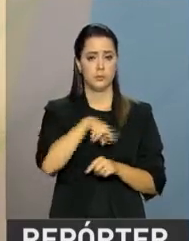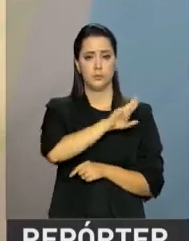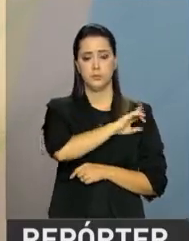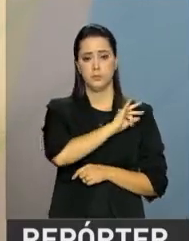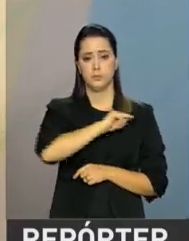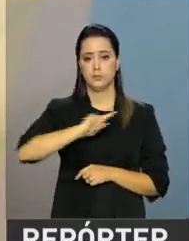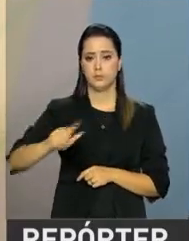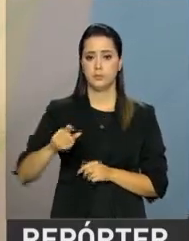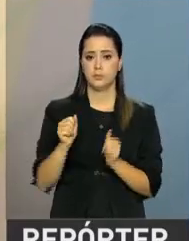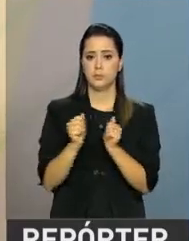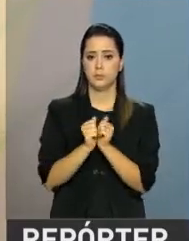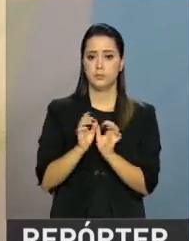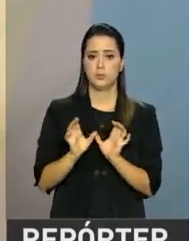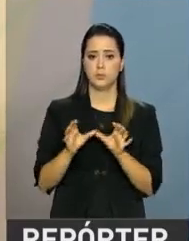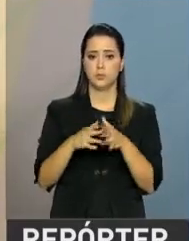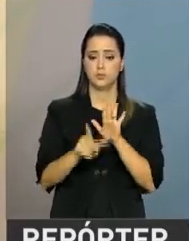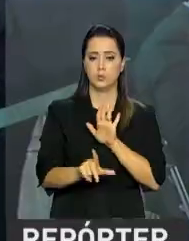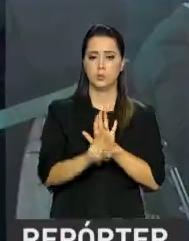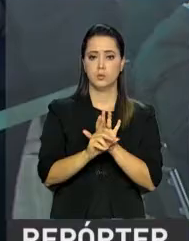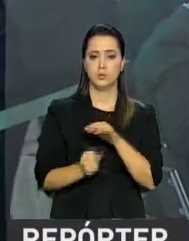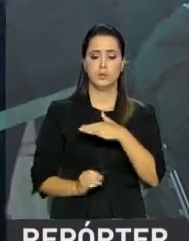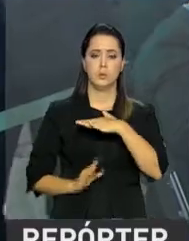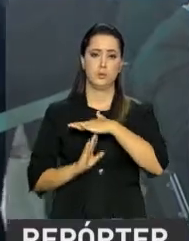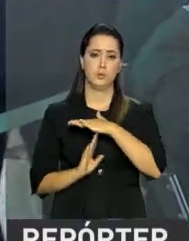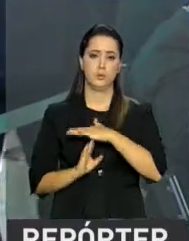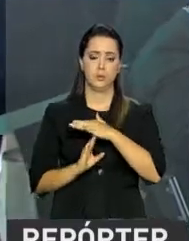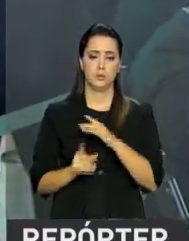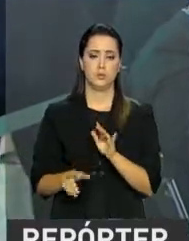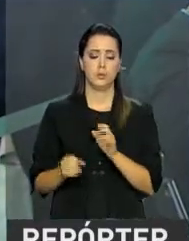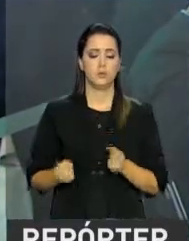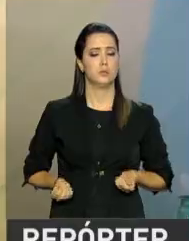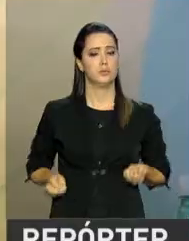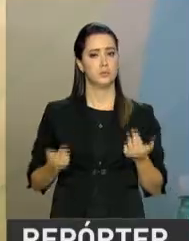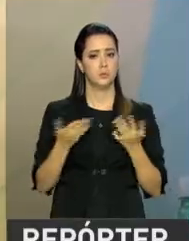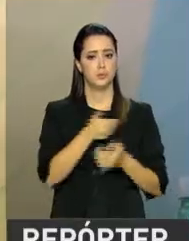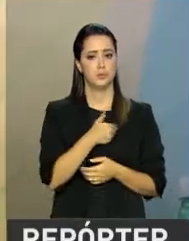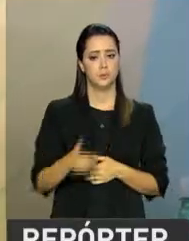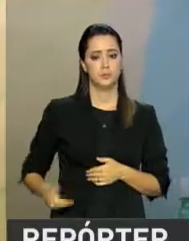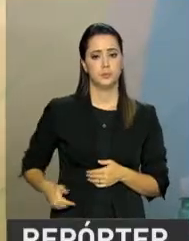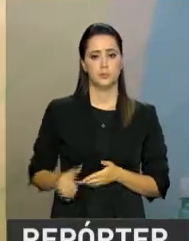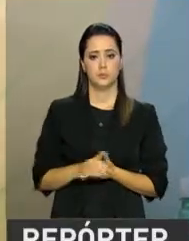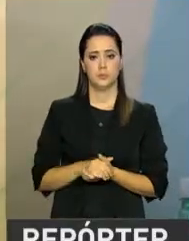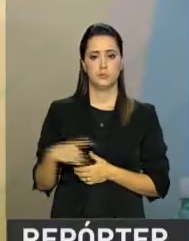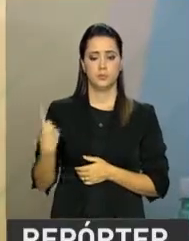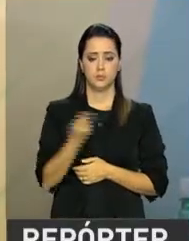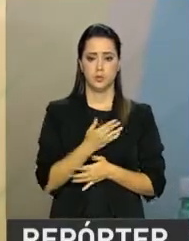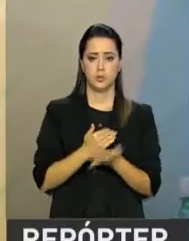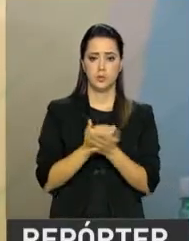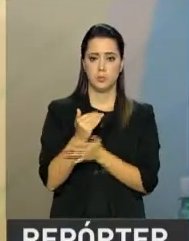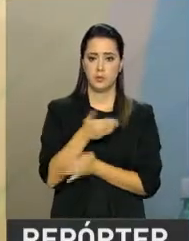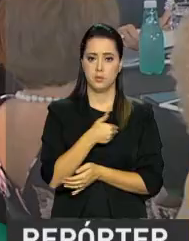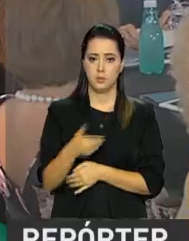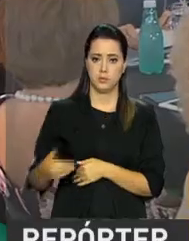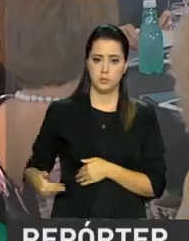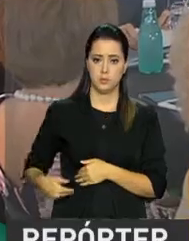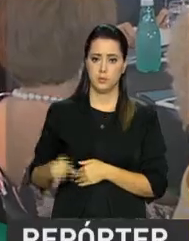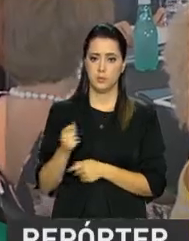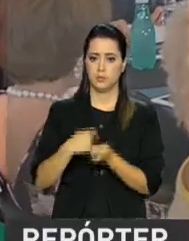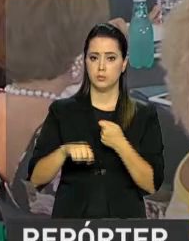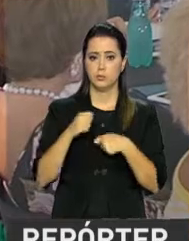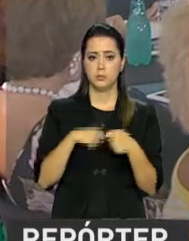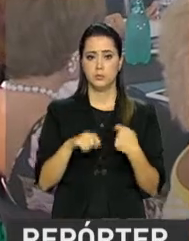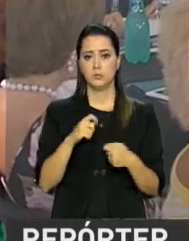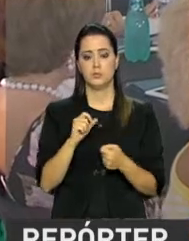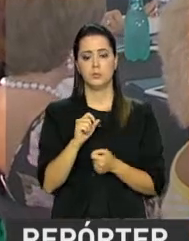fiscal, como a lei que criou um teto para os gastos públicos. Quando iniciamos o governo, a